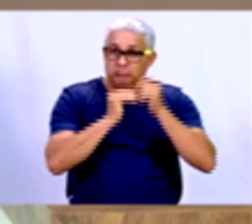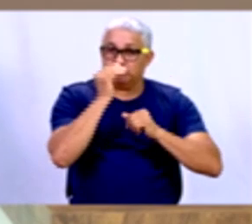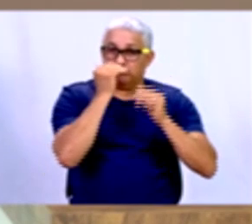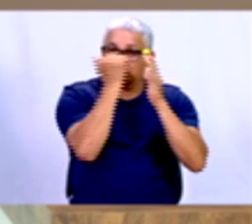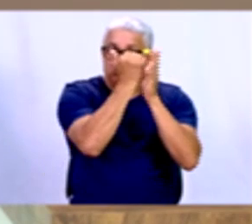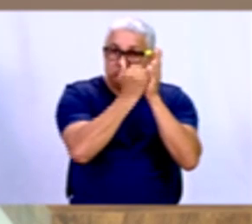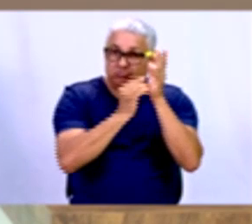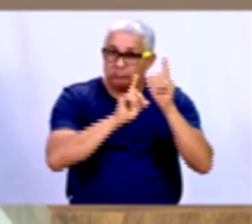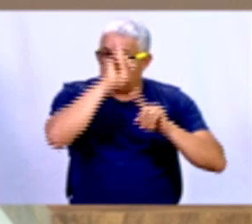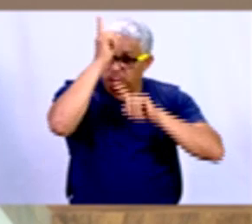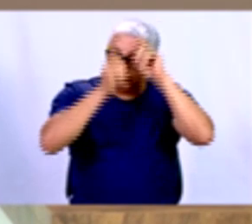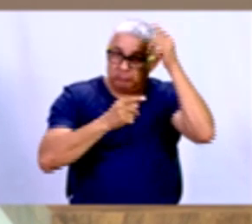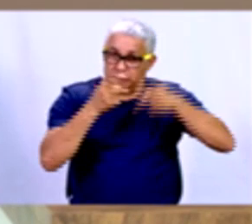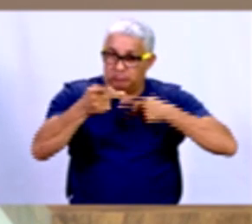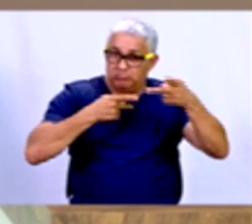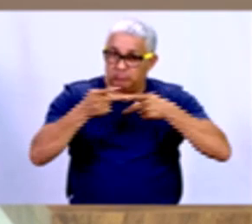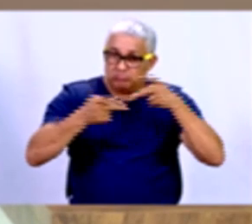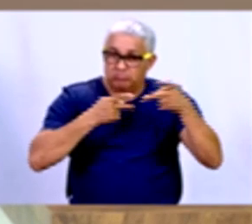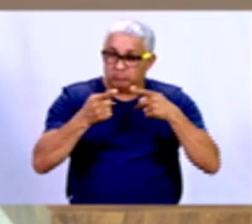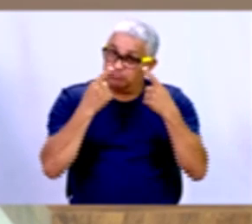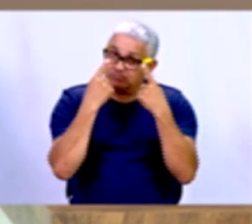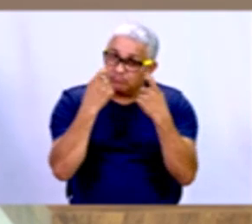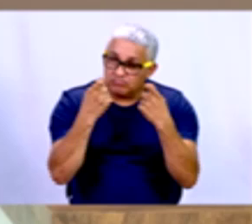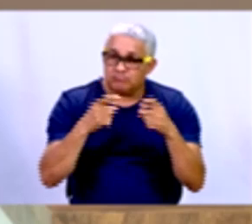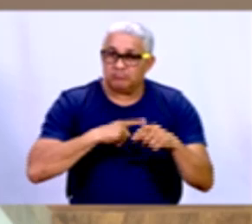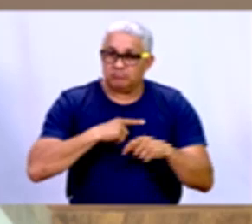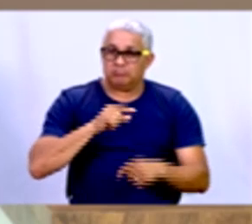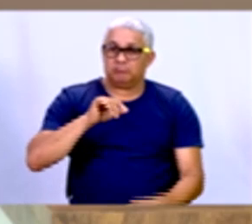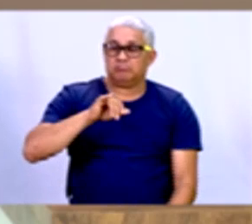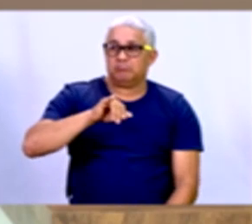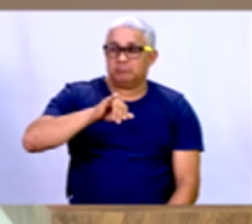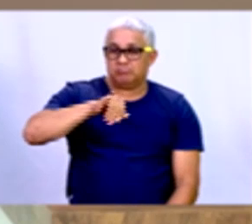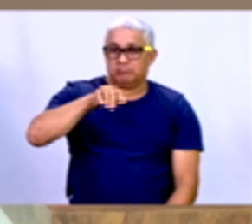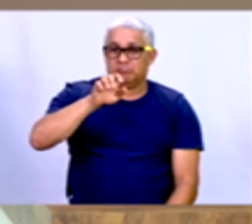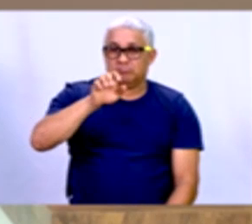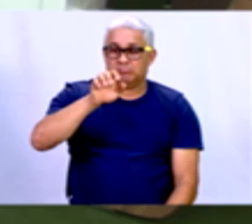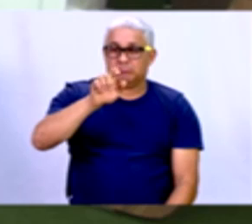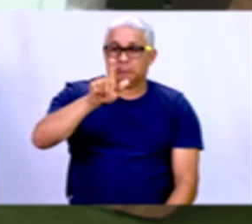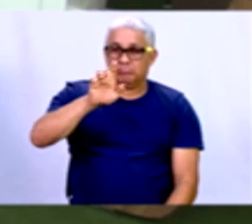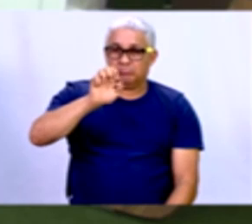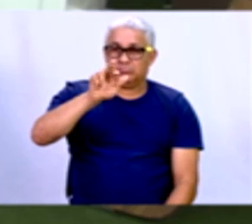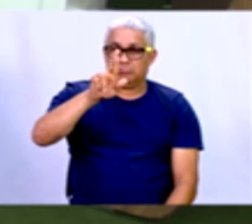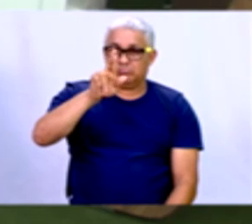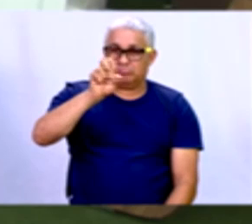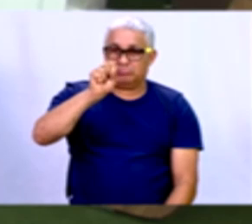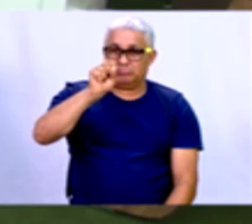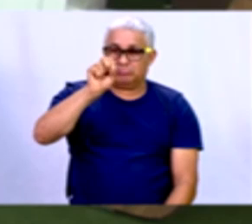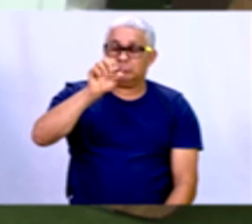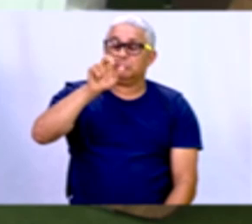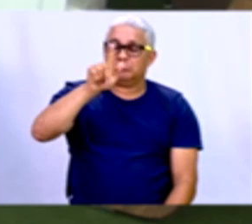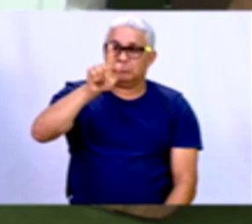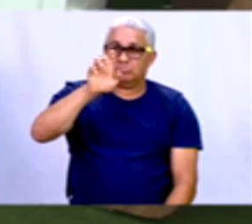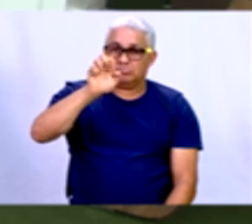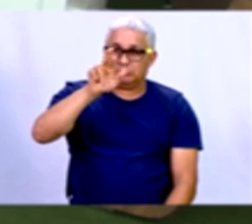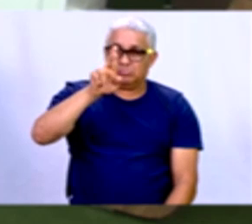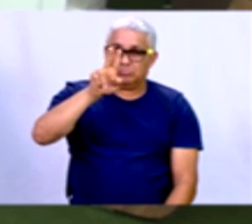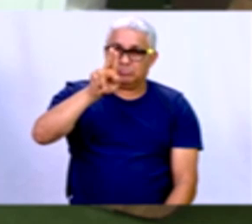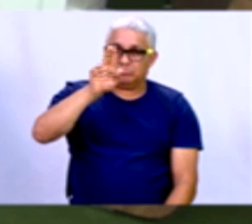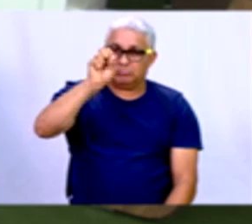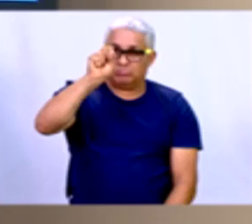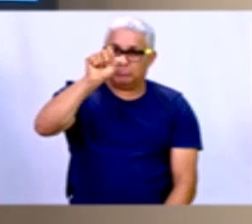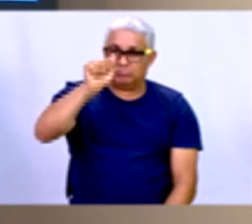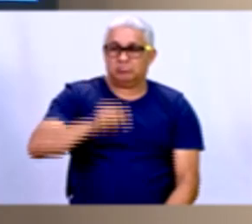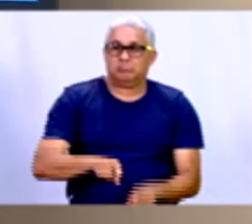mais atrativos, né? Ela enviou essa resposta da aluna Jerusa. Então, a resposta é muito boa, né? Porque a